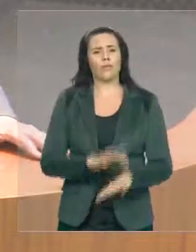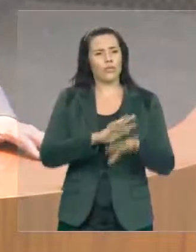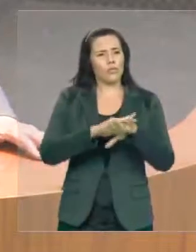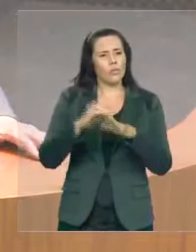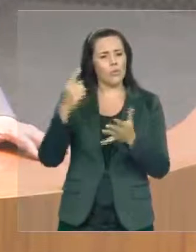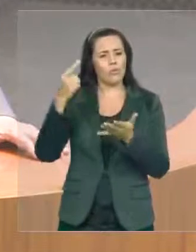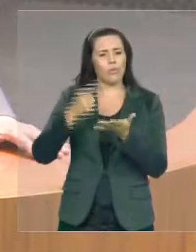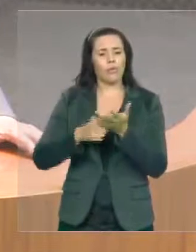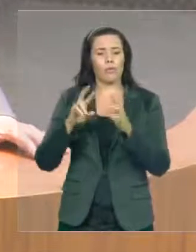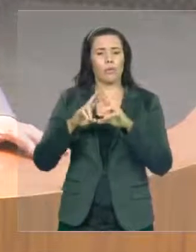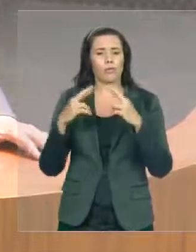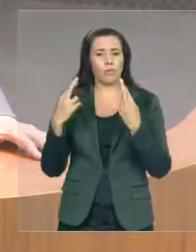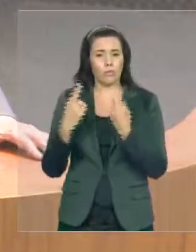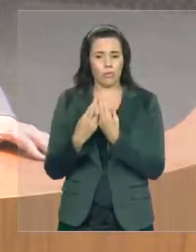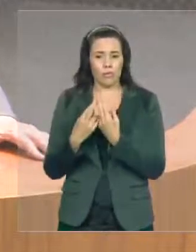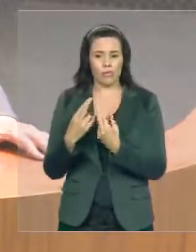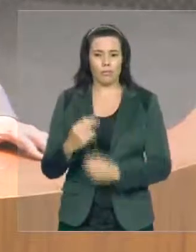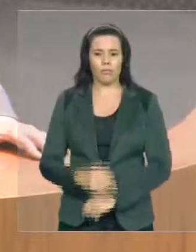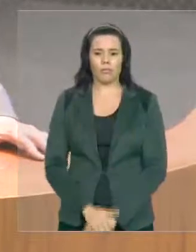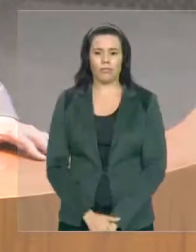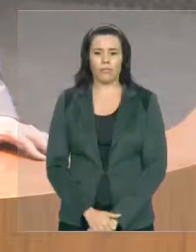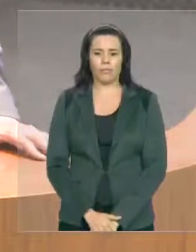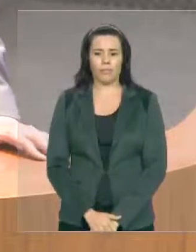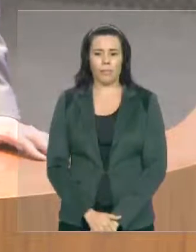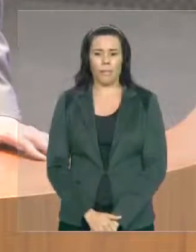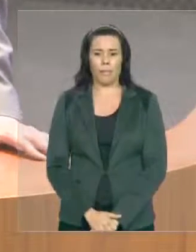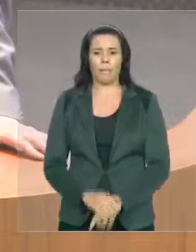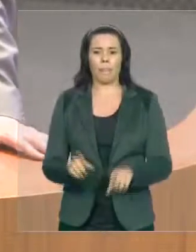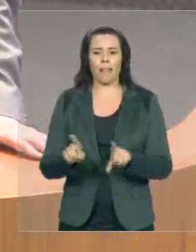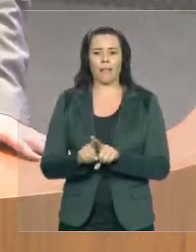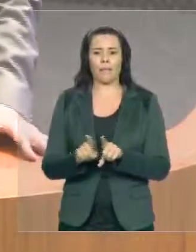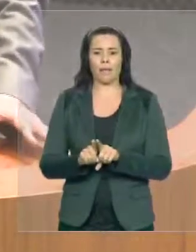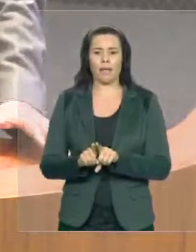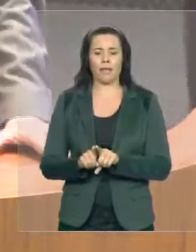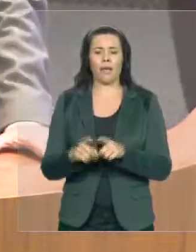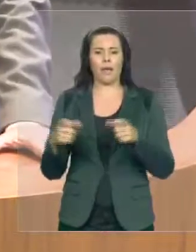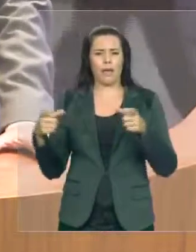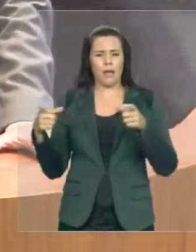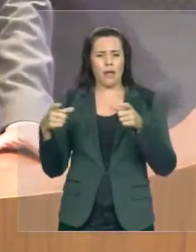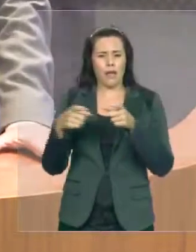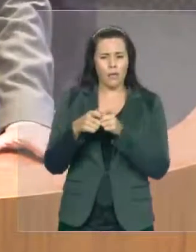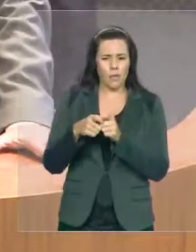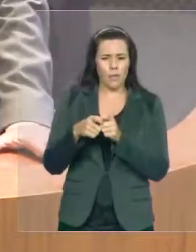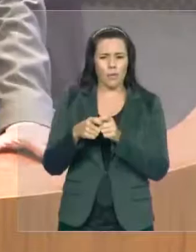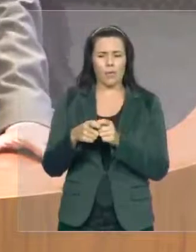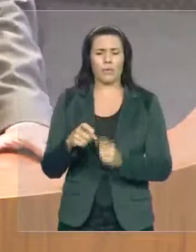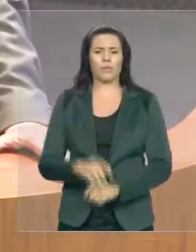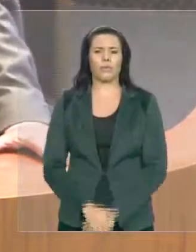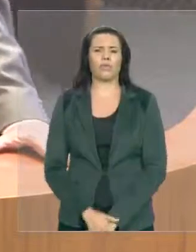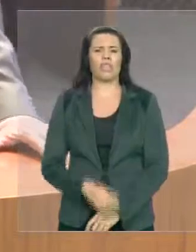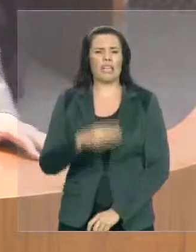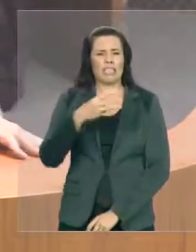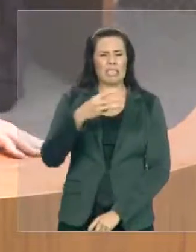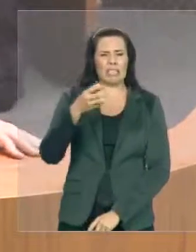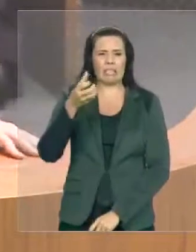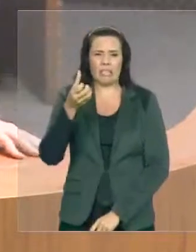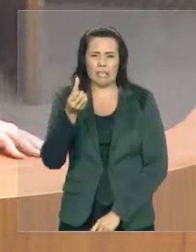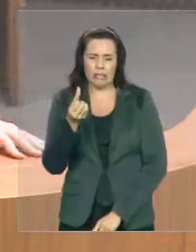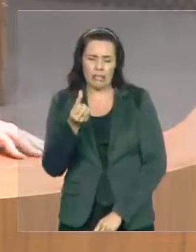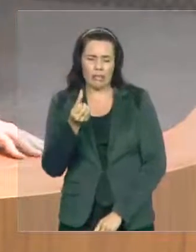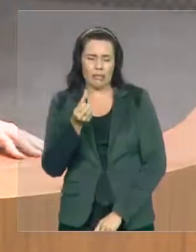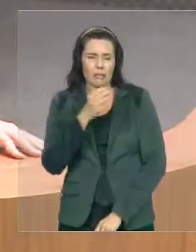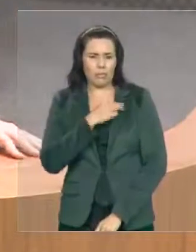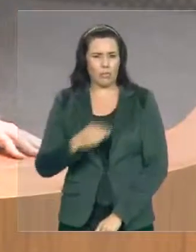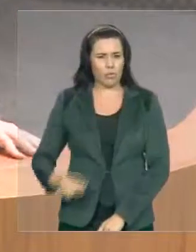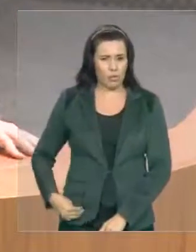medidas duras, diminuiu o número de ministérios de 36, ao que me parece, para 26 ministérios. E